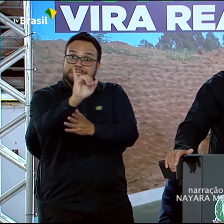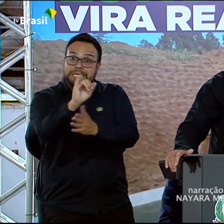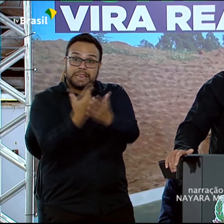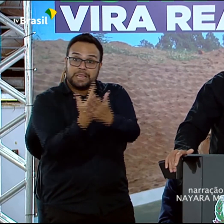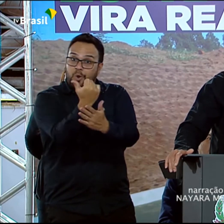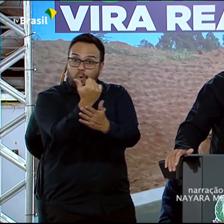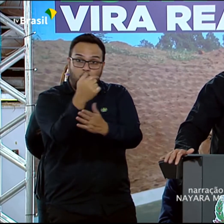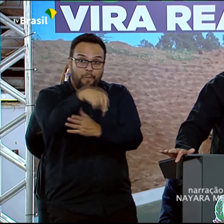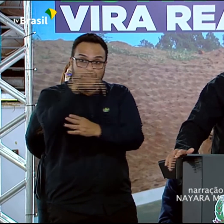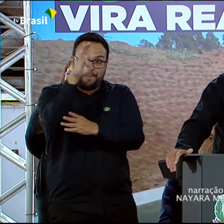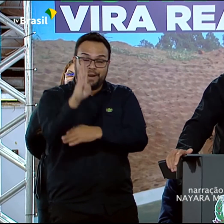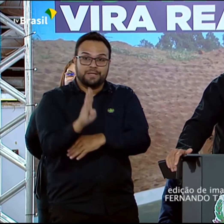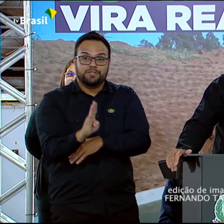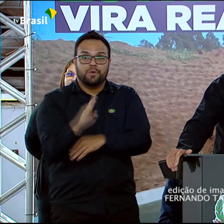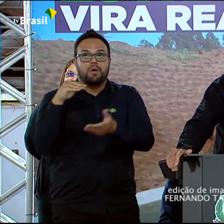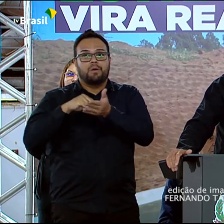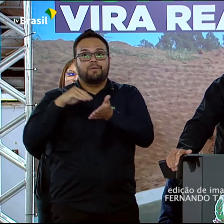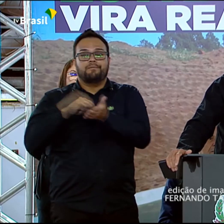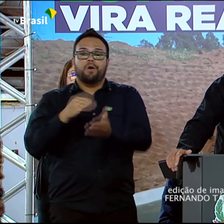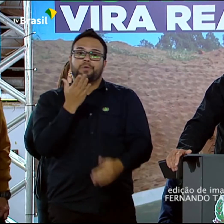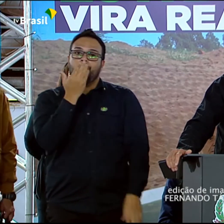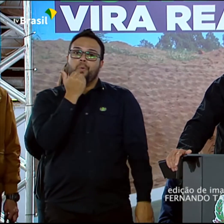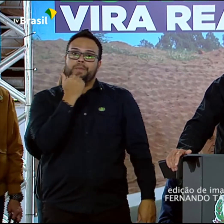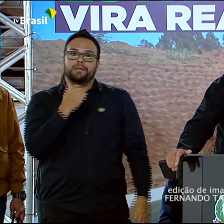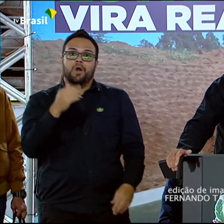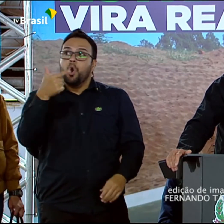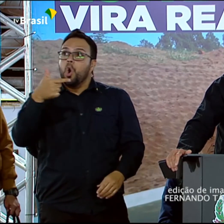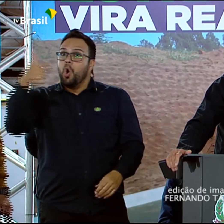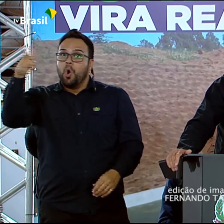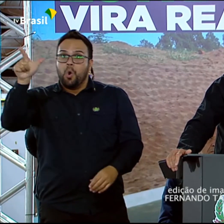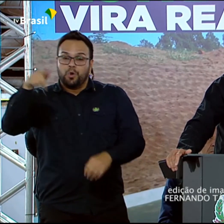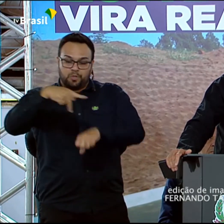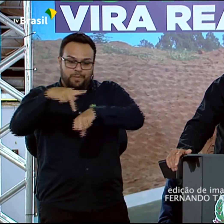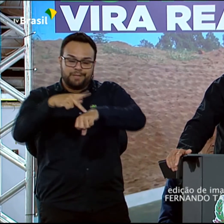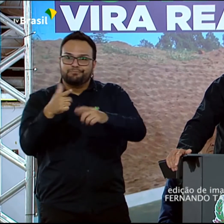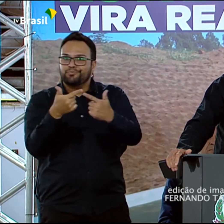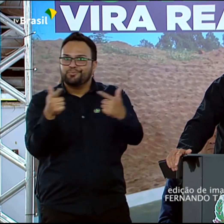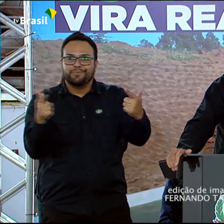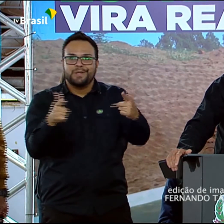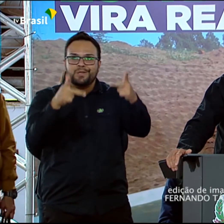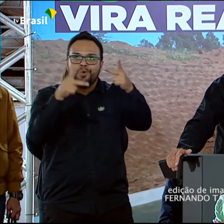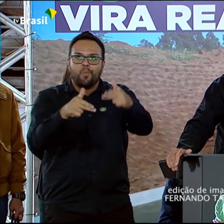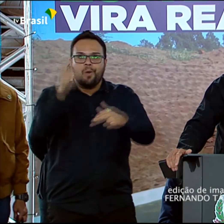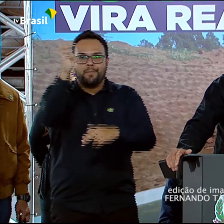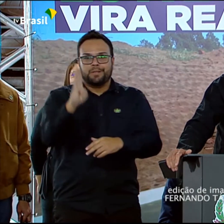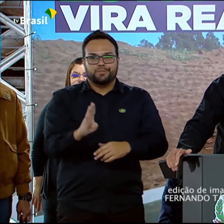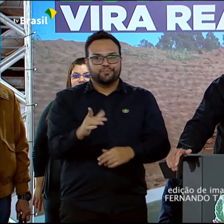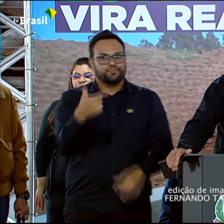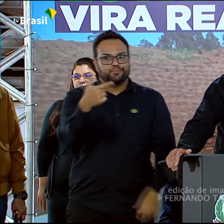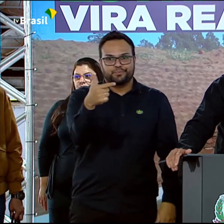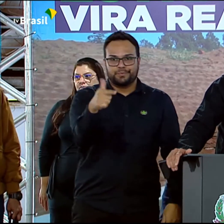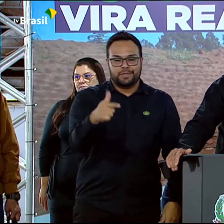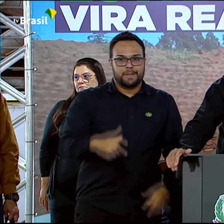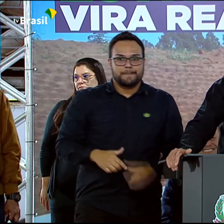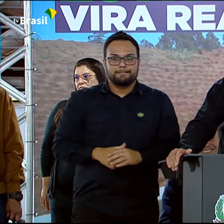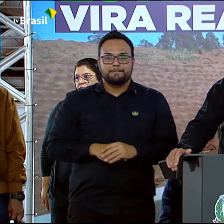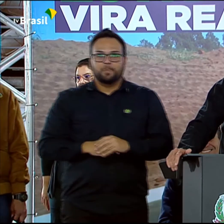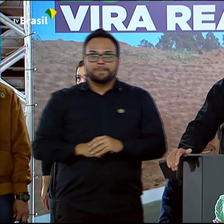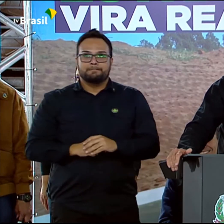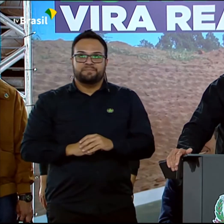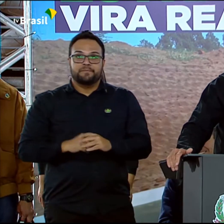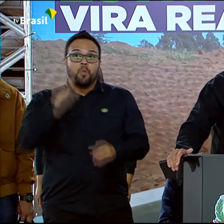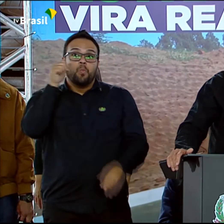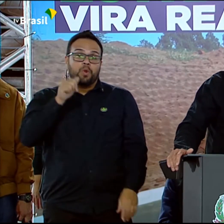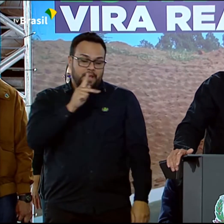função que é afeta constitucionalmente as polícias judiciárias acabaria por comprometer o bom êxito da investigação